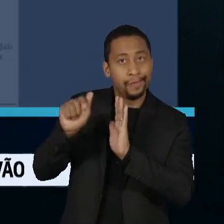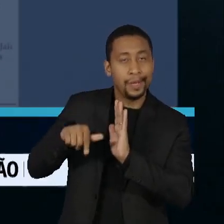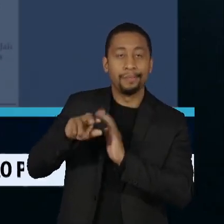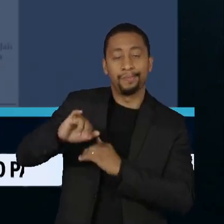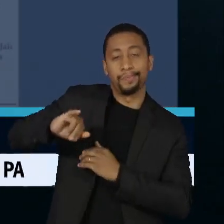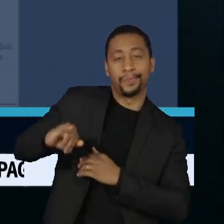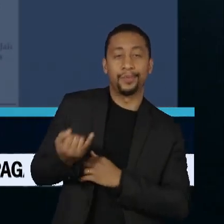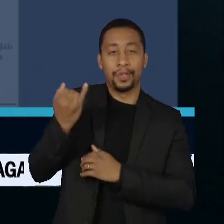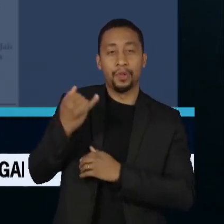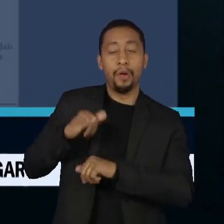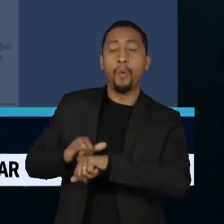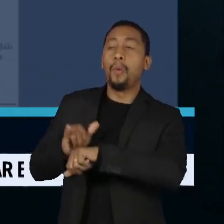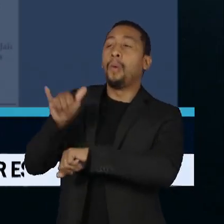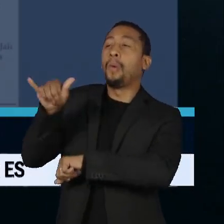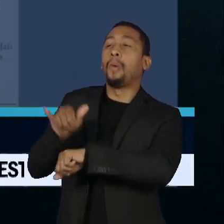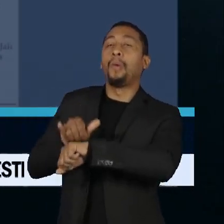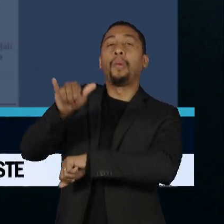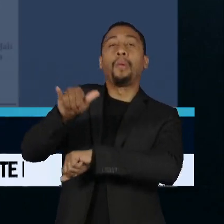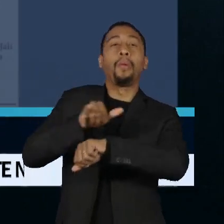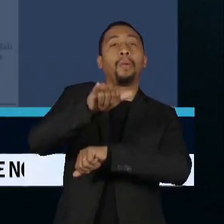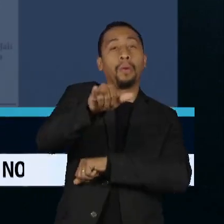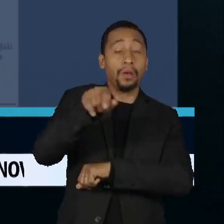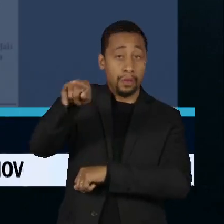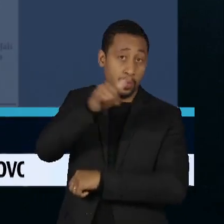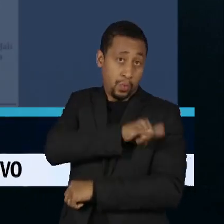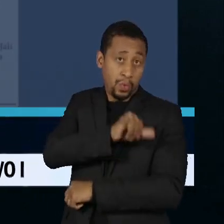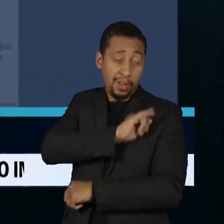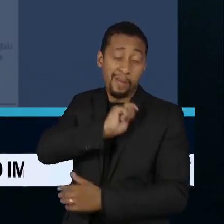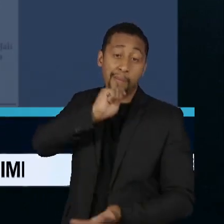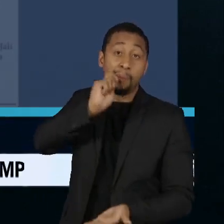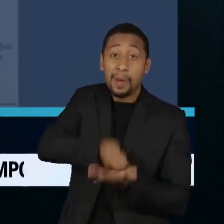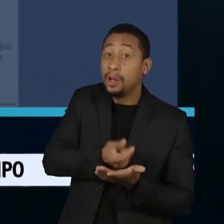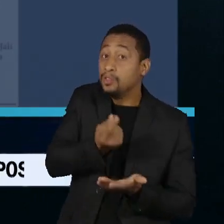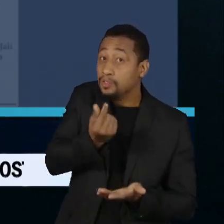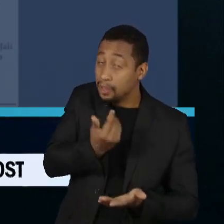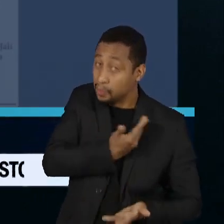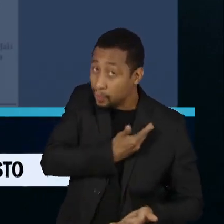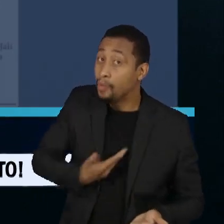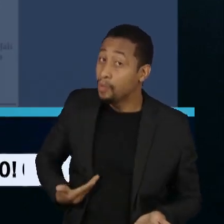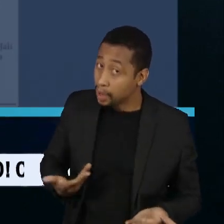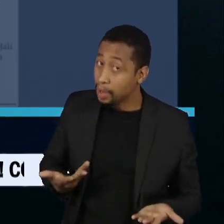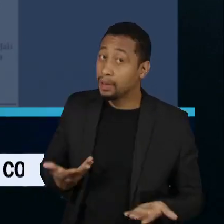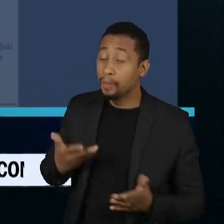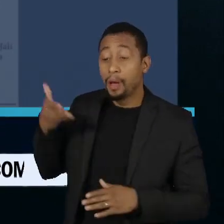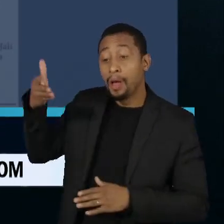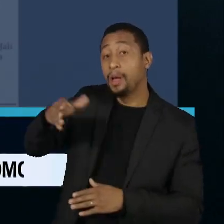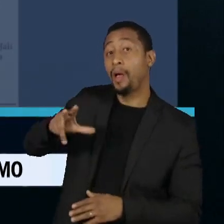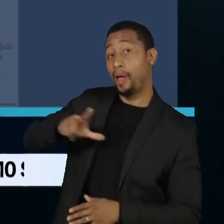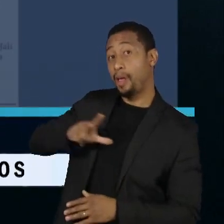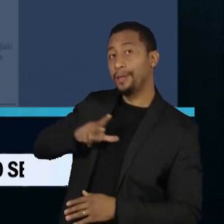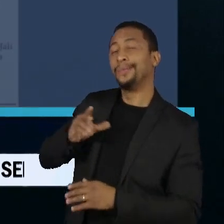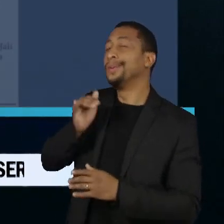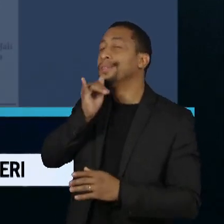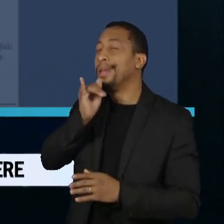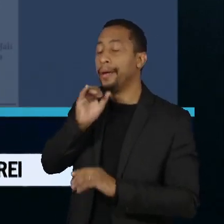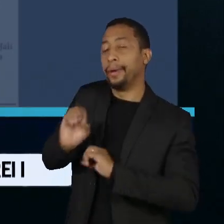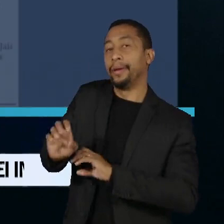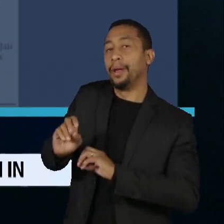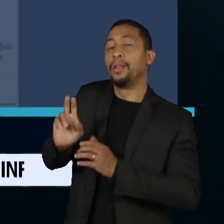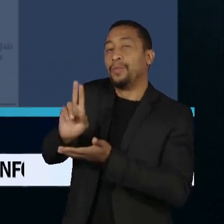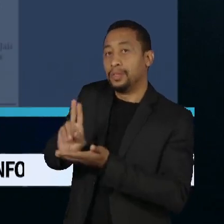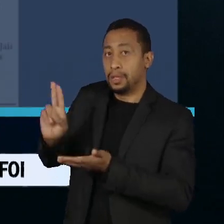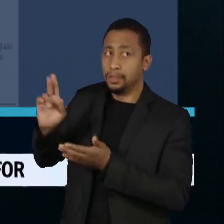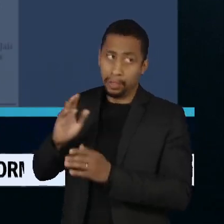com dinheiro público para viajar ao Rio de Janeiro e cumprir compromissos particulares, como ministrar aulas em universidades.